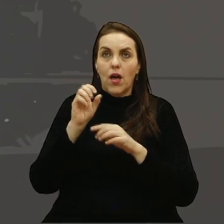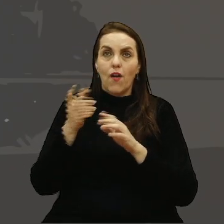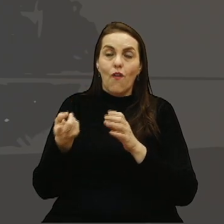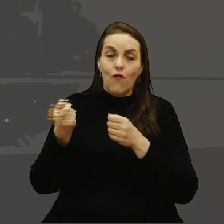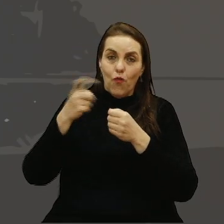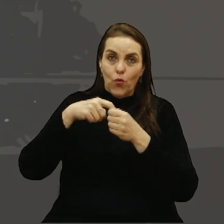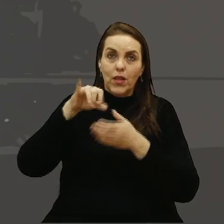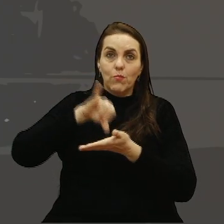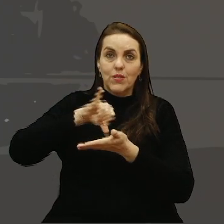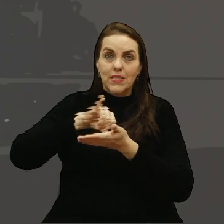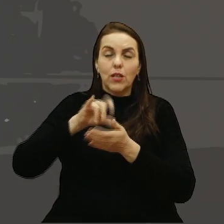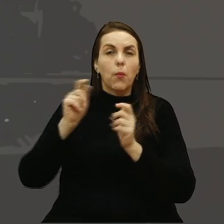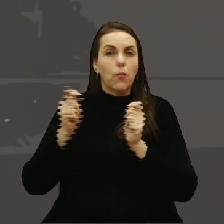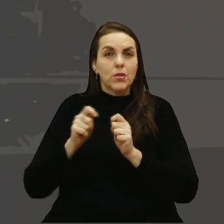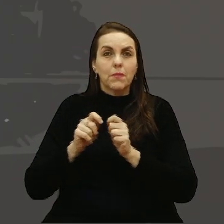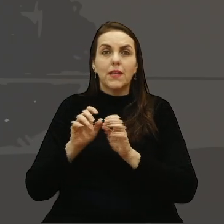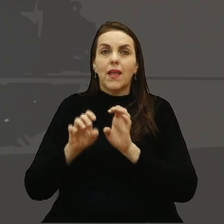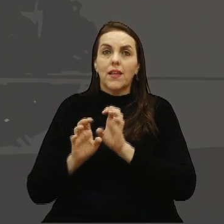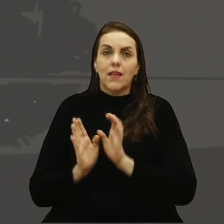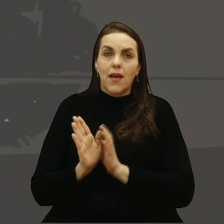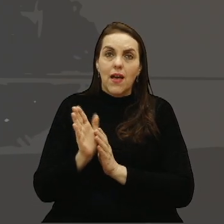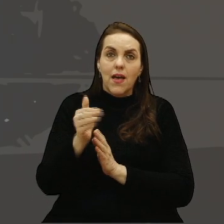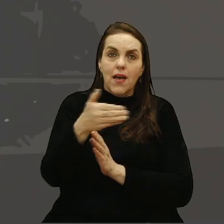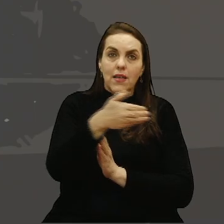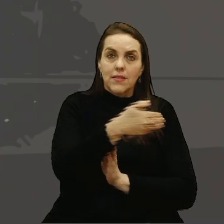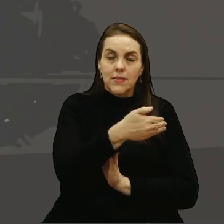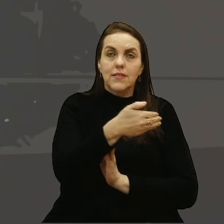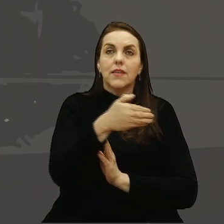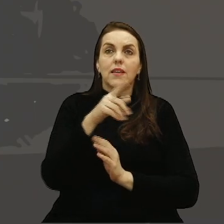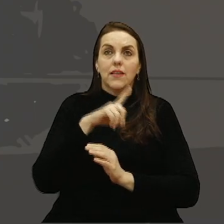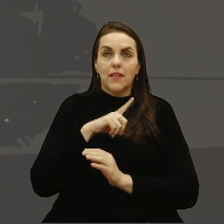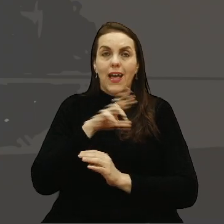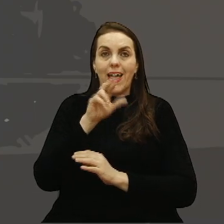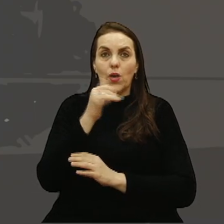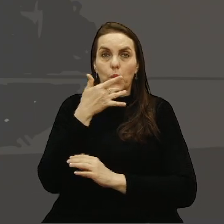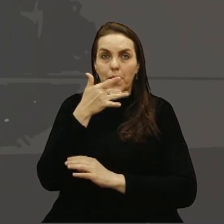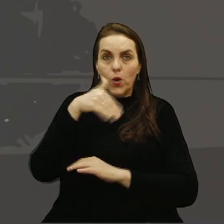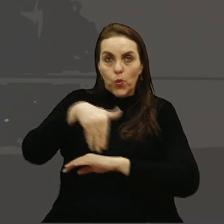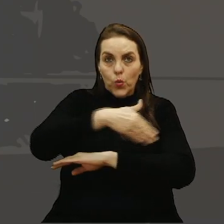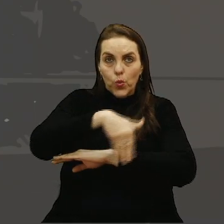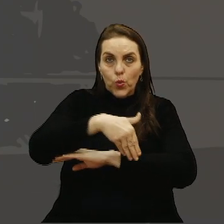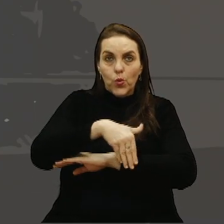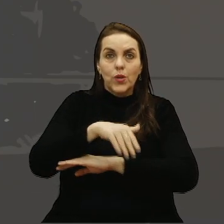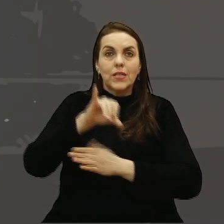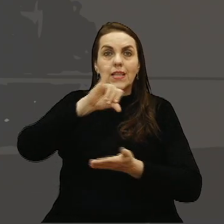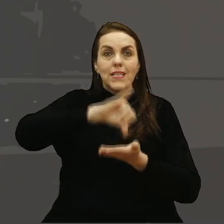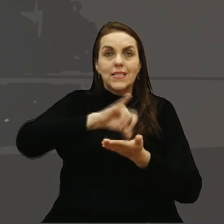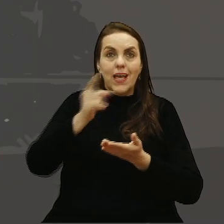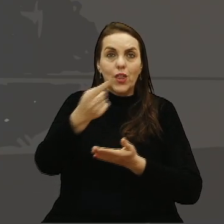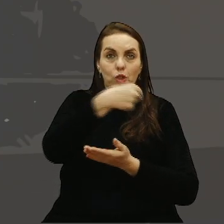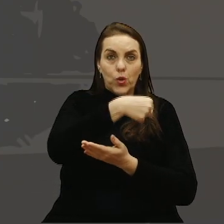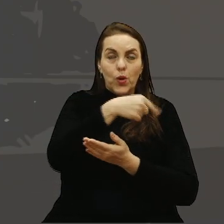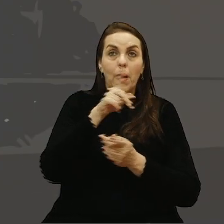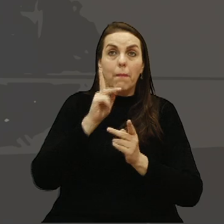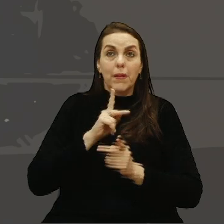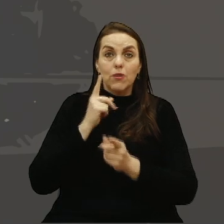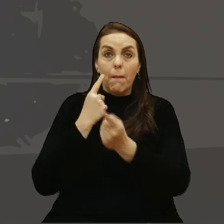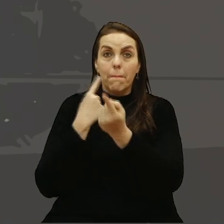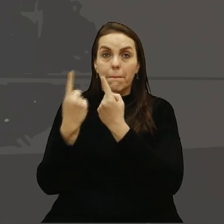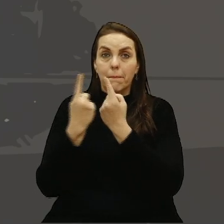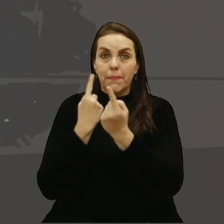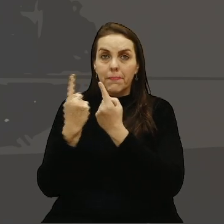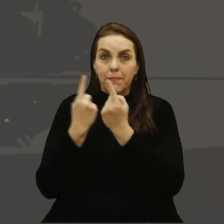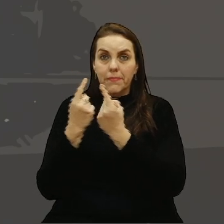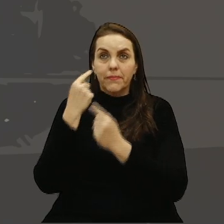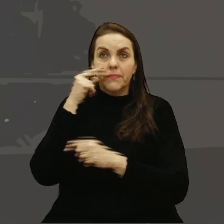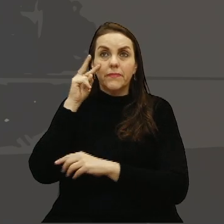entrar à esquerda, converter à esquerda e pela Travessa Rio Grande, direção Rio Branco Centro. Quem está vindo da perimetral, que está lá no final, não dá para enxergar na